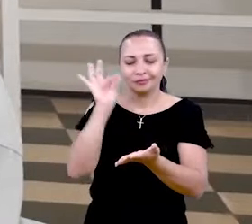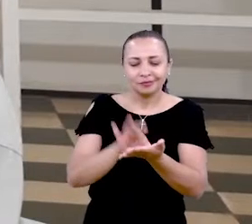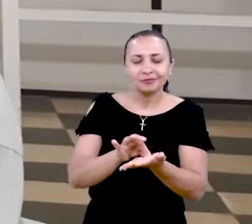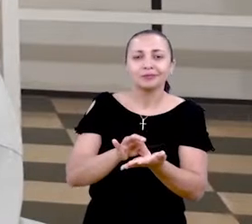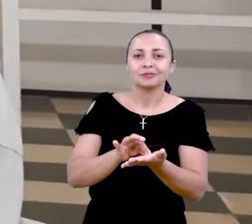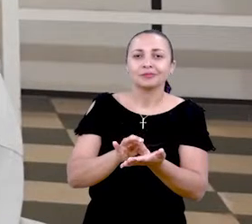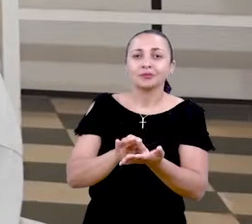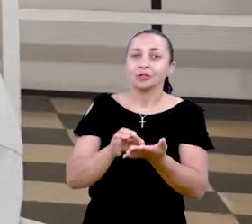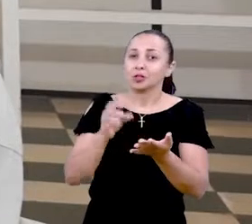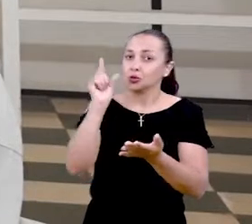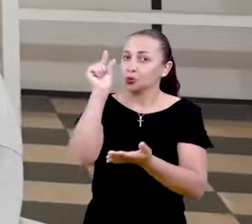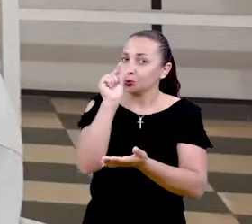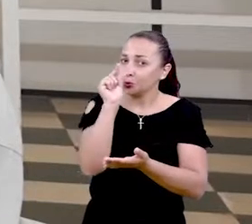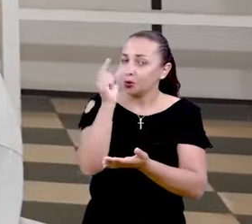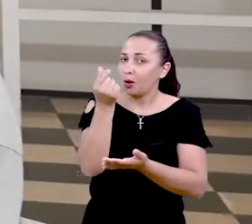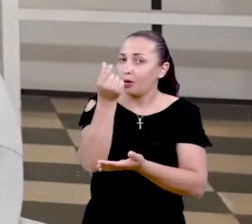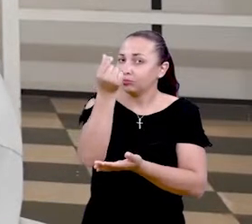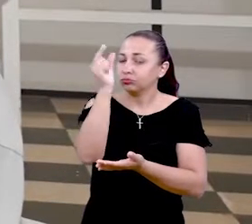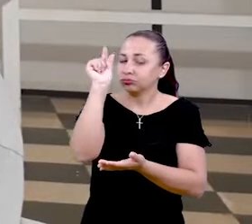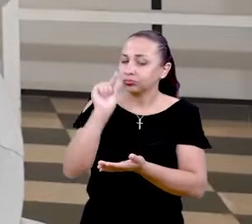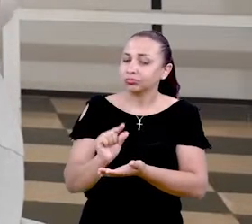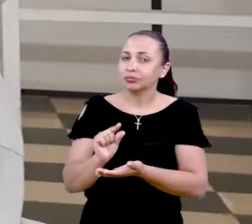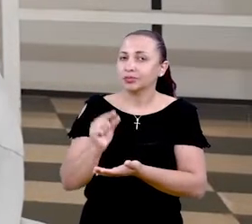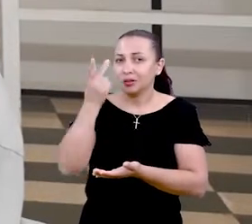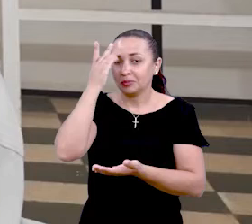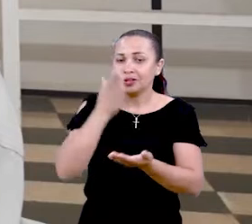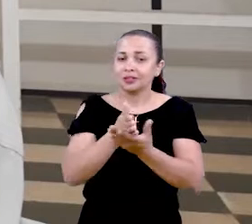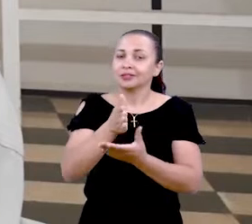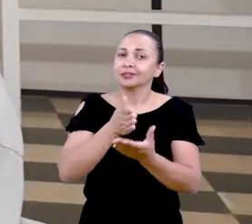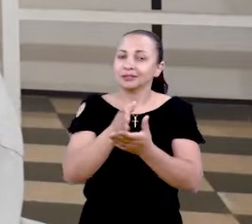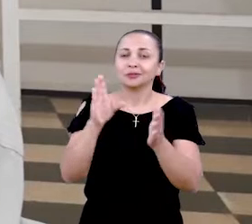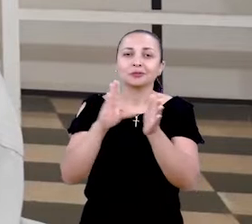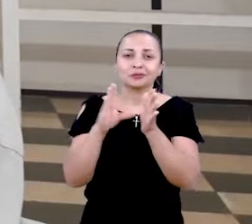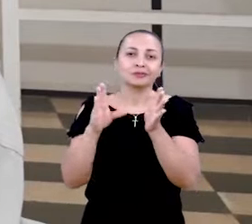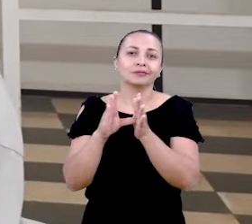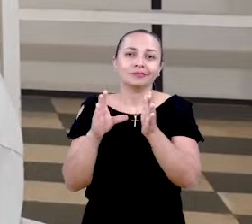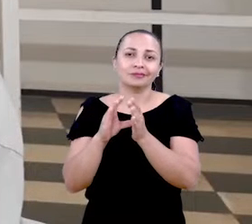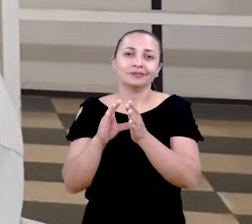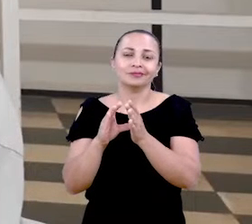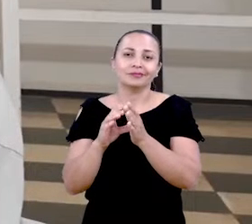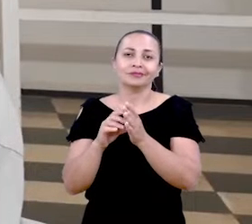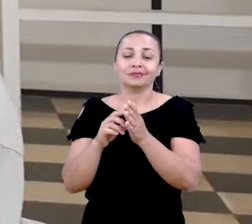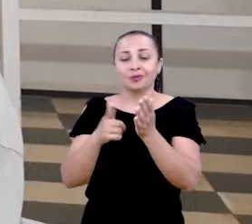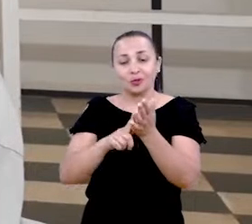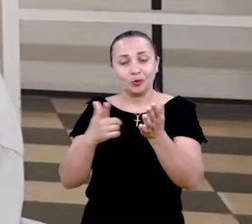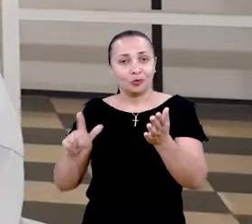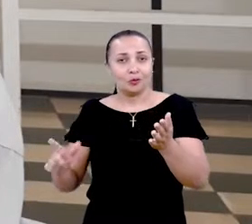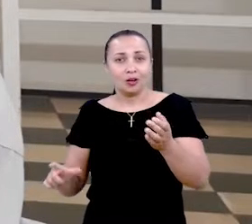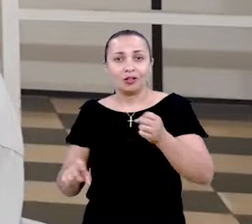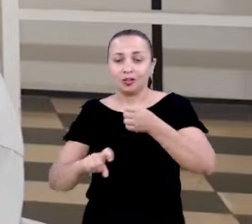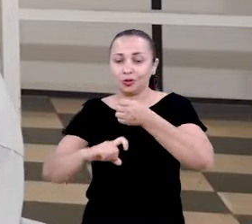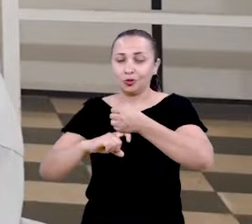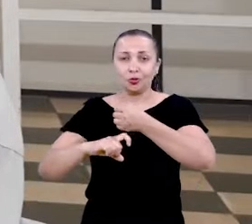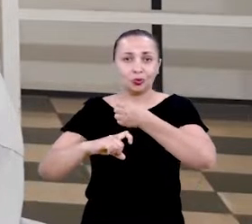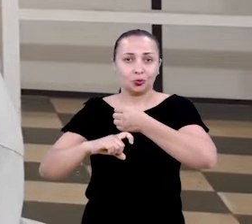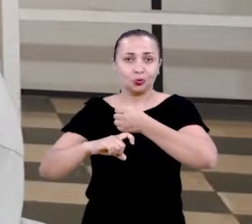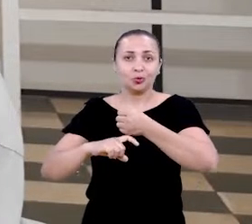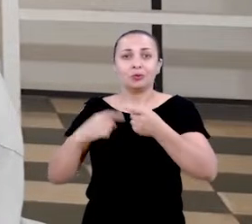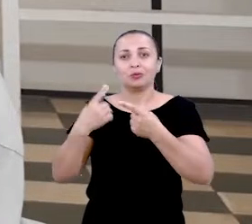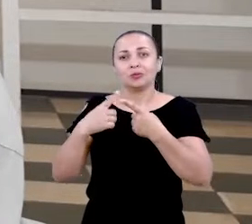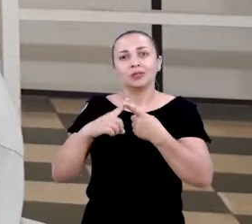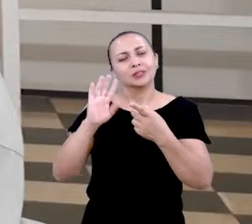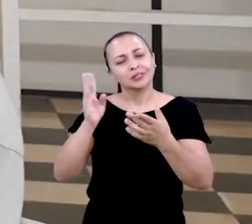eficaz e de baixo custo, muito acessível à comunidade. E a folha de caju, porque já